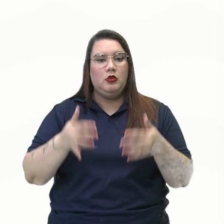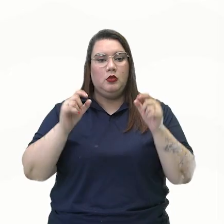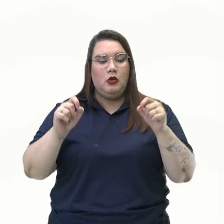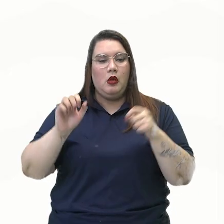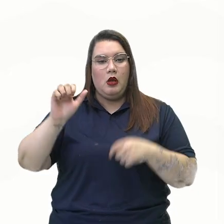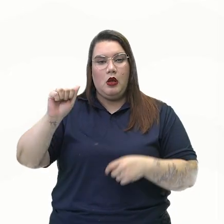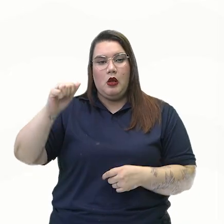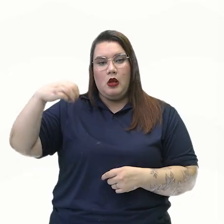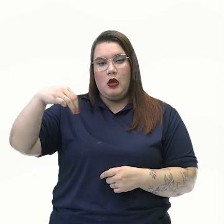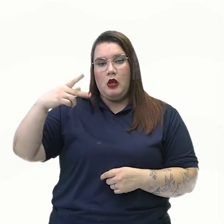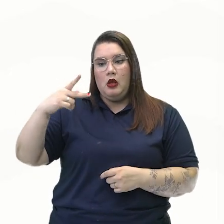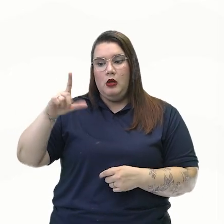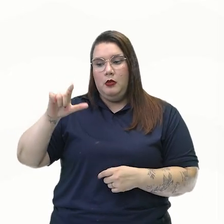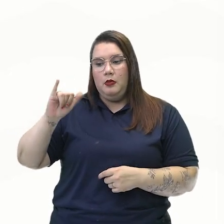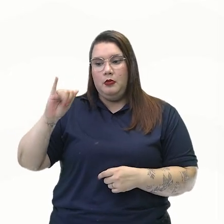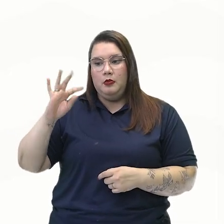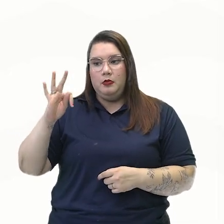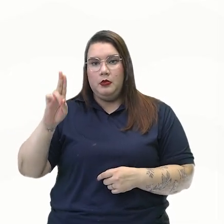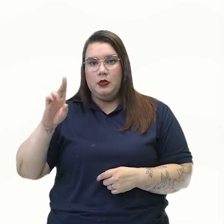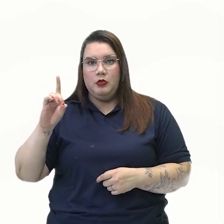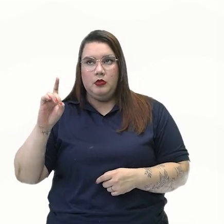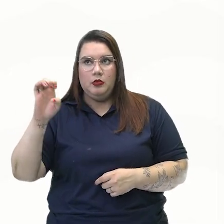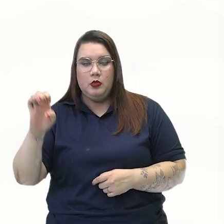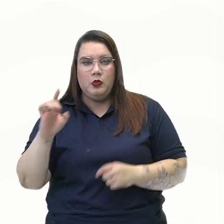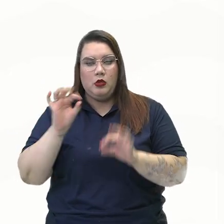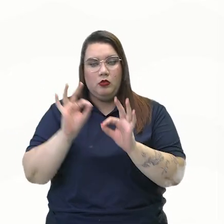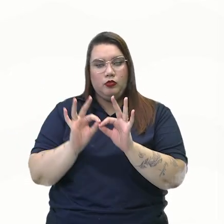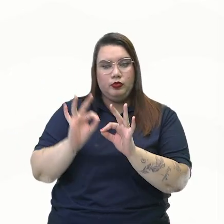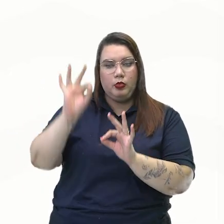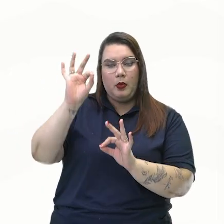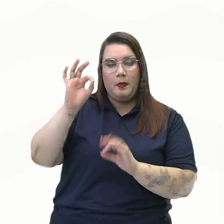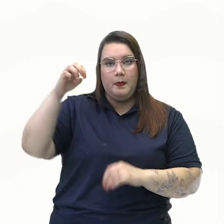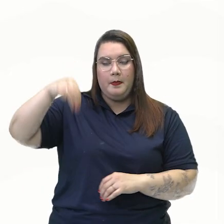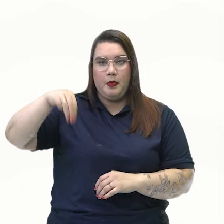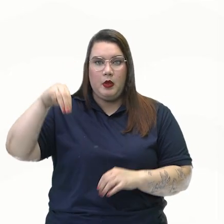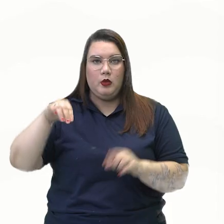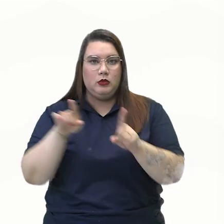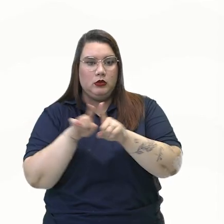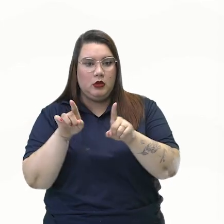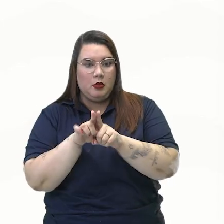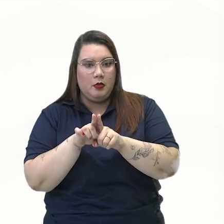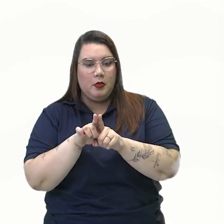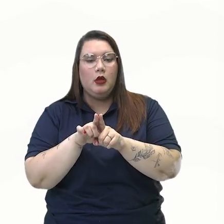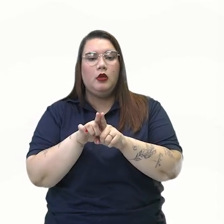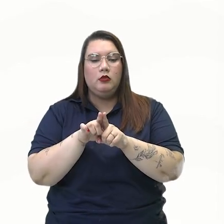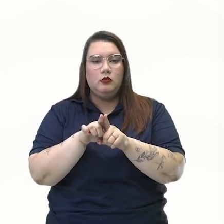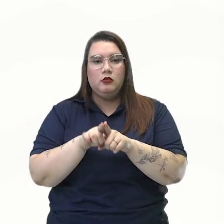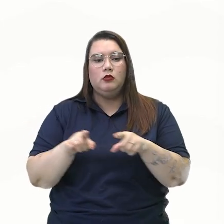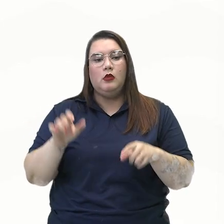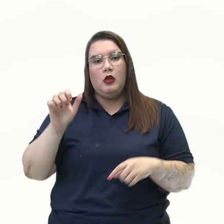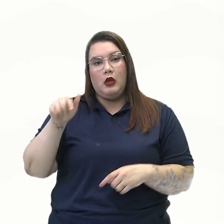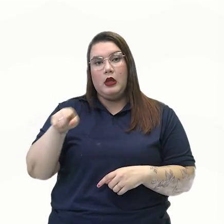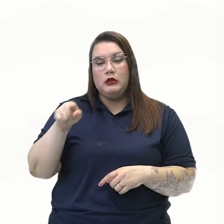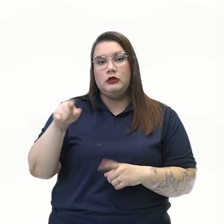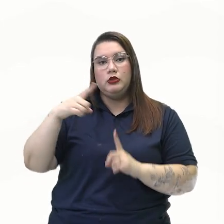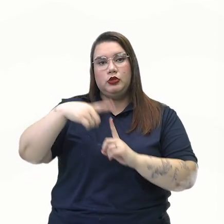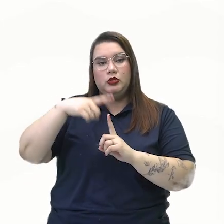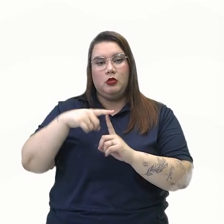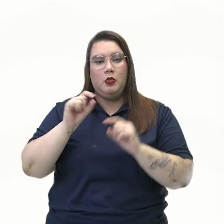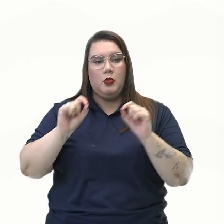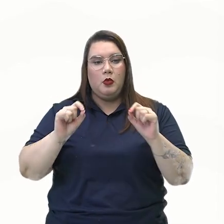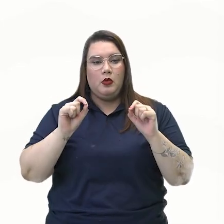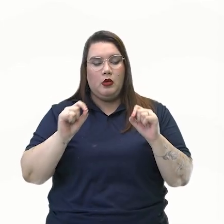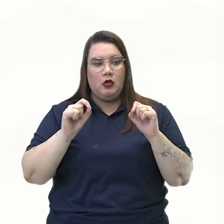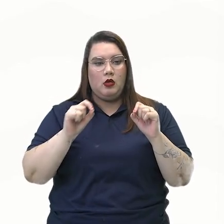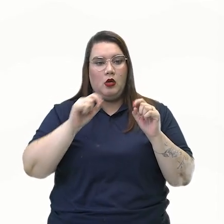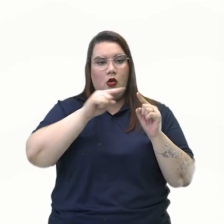onda, que também é uma distância medida em metros, assim como é o comprimento de onda, E a amplitude é a distância entre um